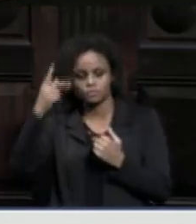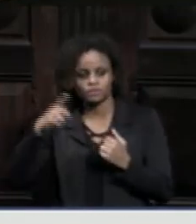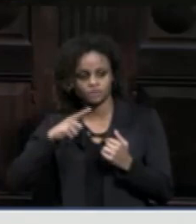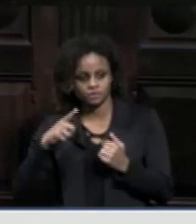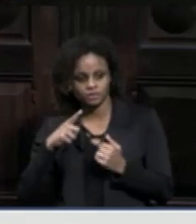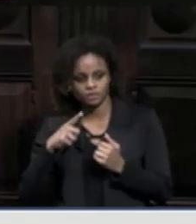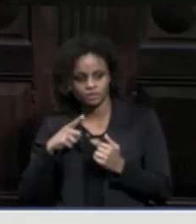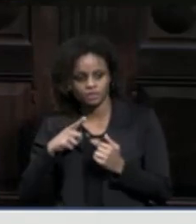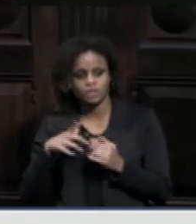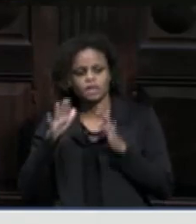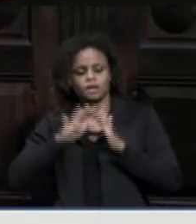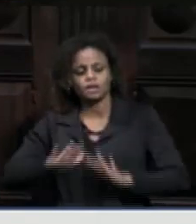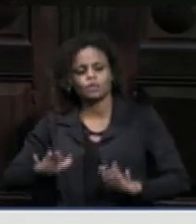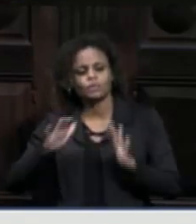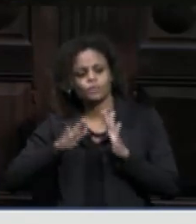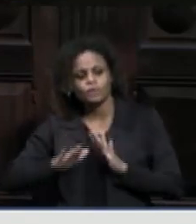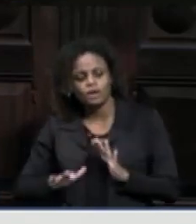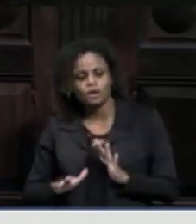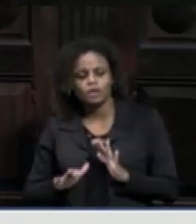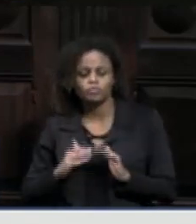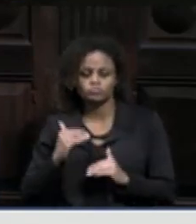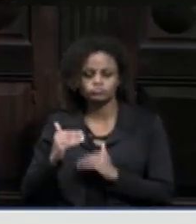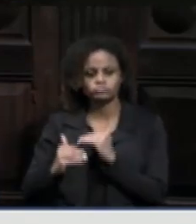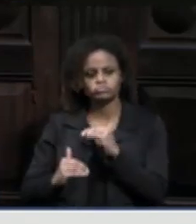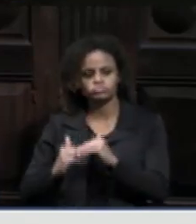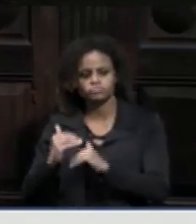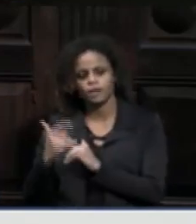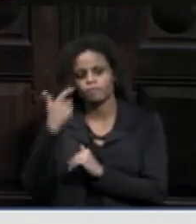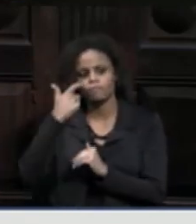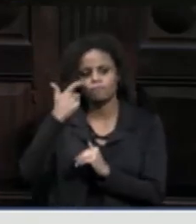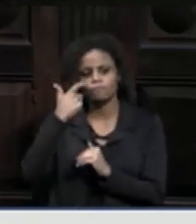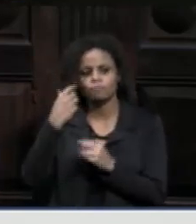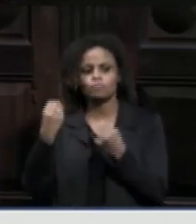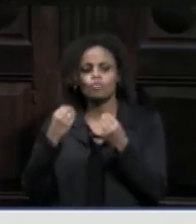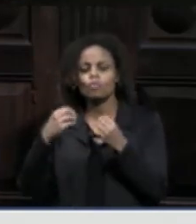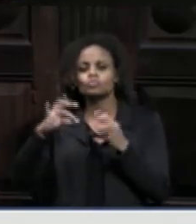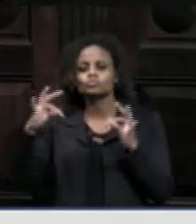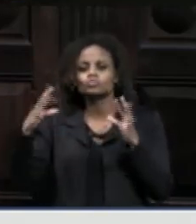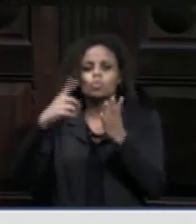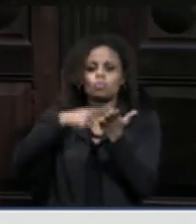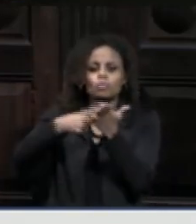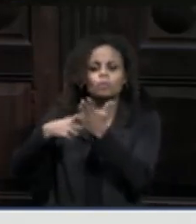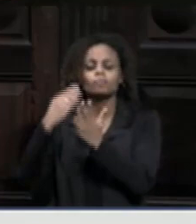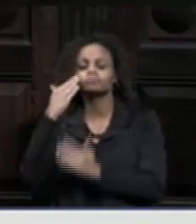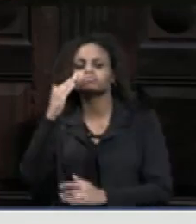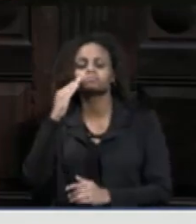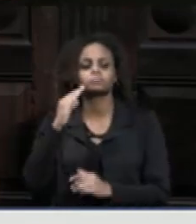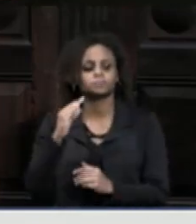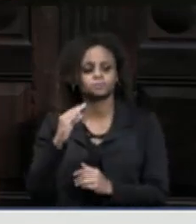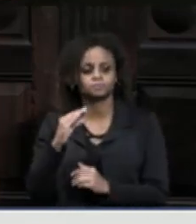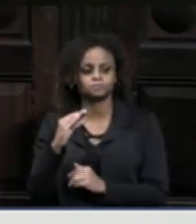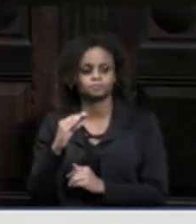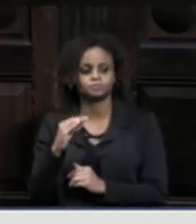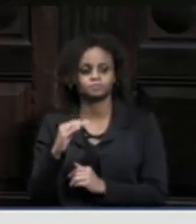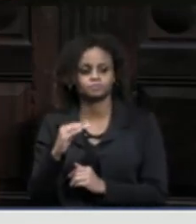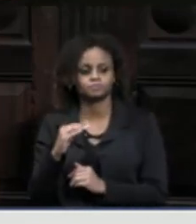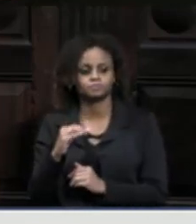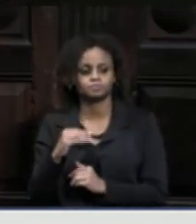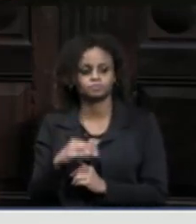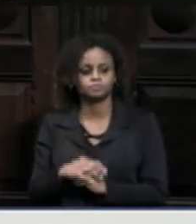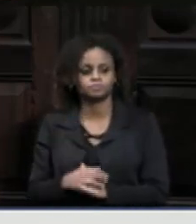esse projeto requer, a gente vê o nível de entendimento que a gente consegue alcançar. Essa foi a